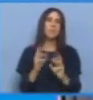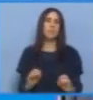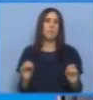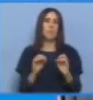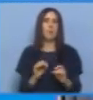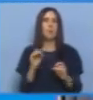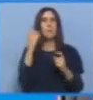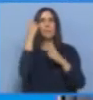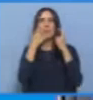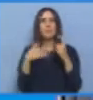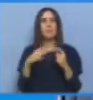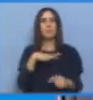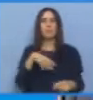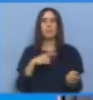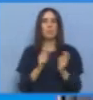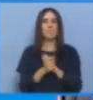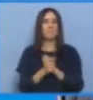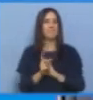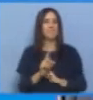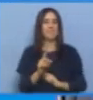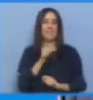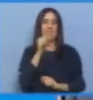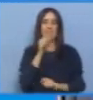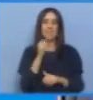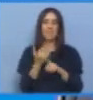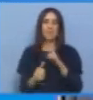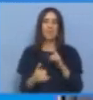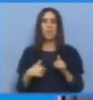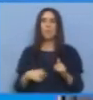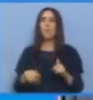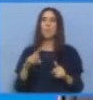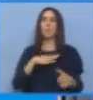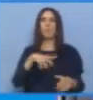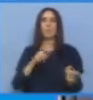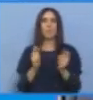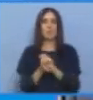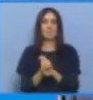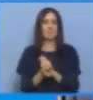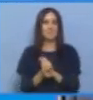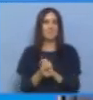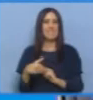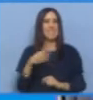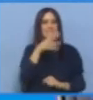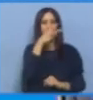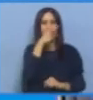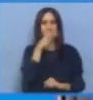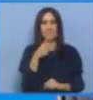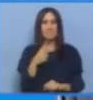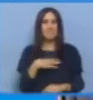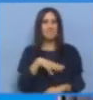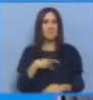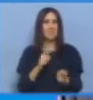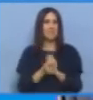sem pensar que vamos mudar o mundo, porque muitas vezes caímos nesse risco. Eu vou e vou mudar o mundo. Nós, infelizmente, não conseguimos mudar o